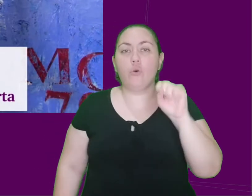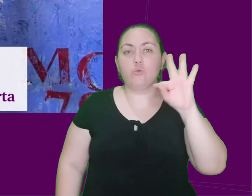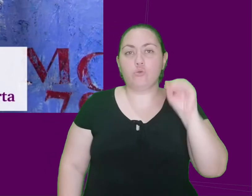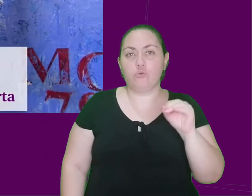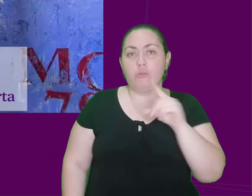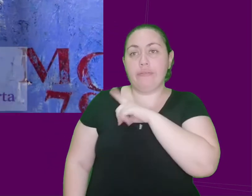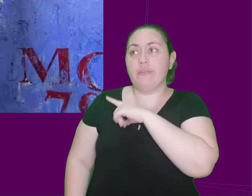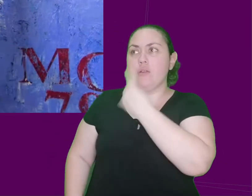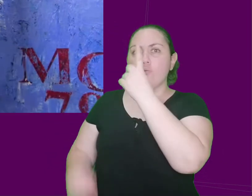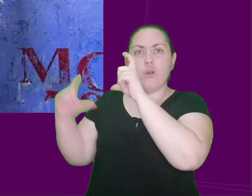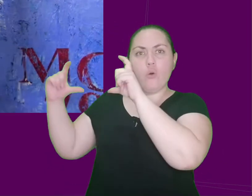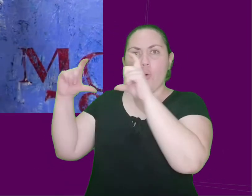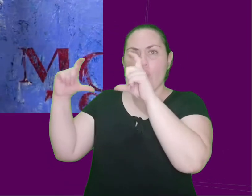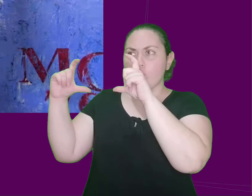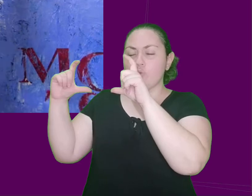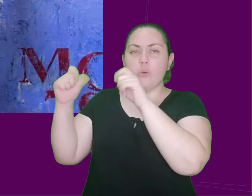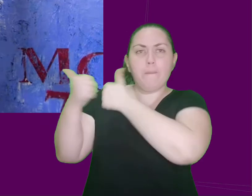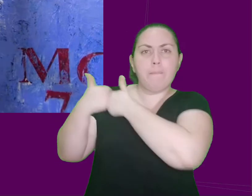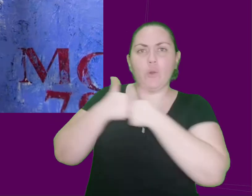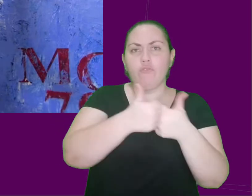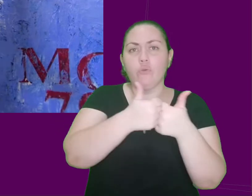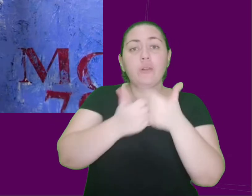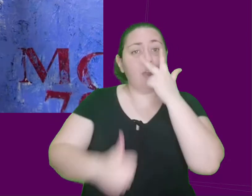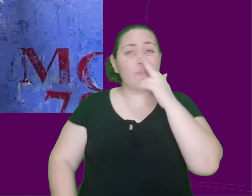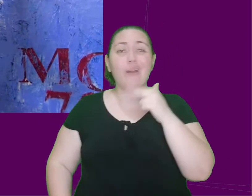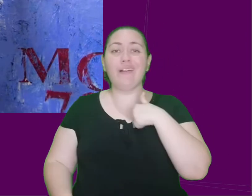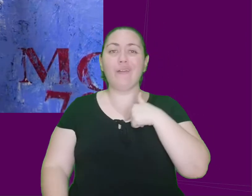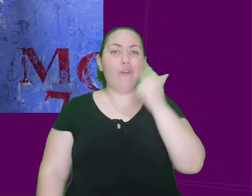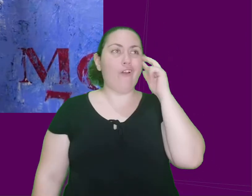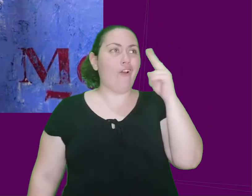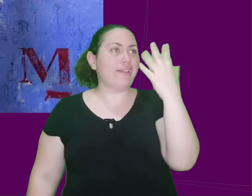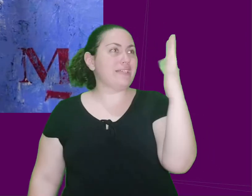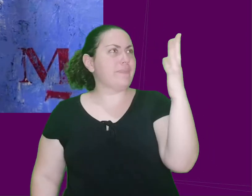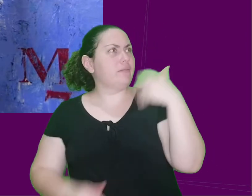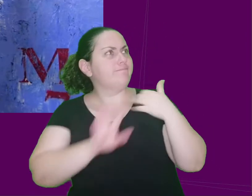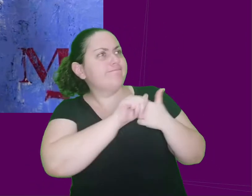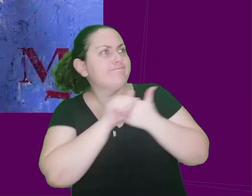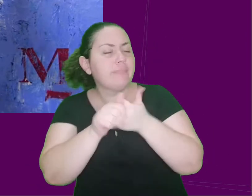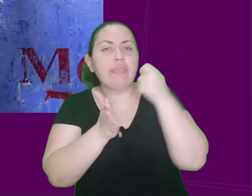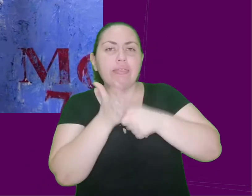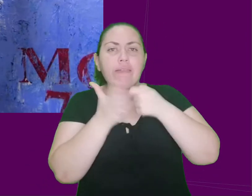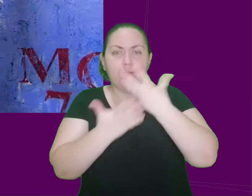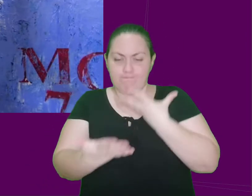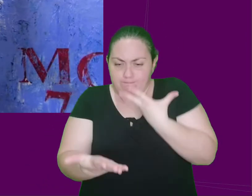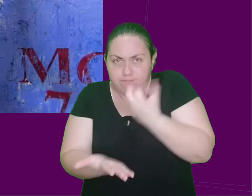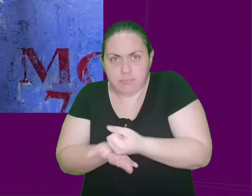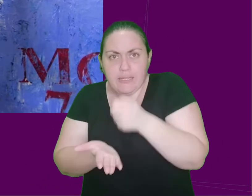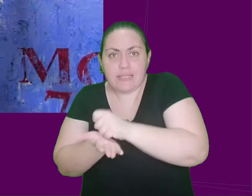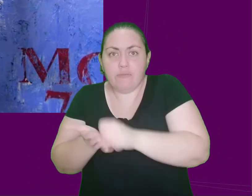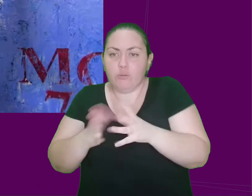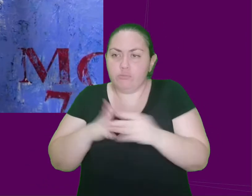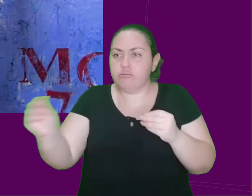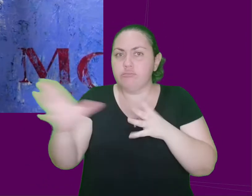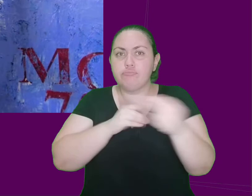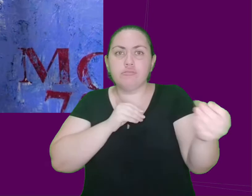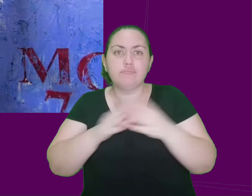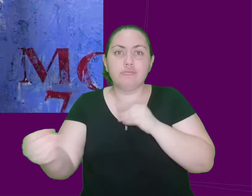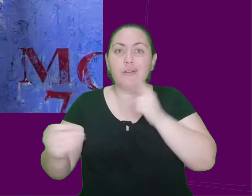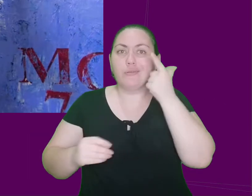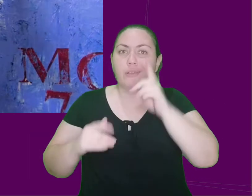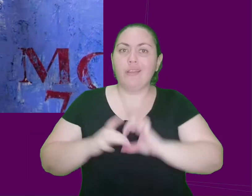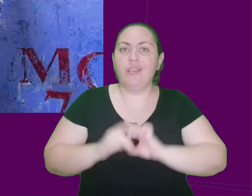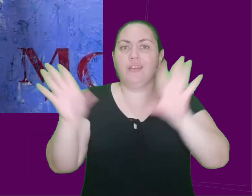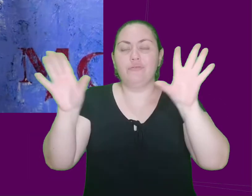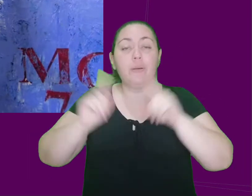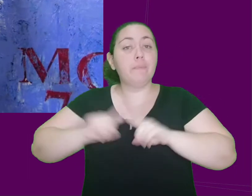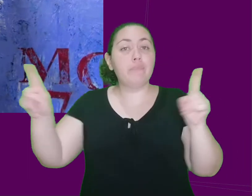persegue o próprio reflexo, esse duplo de si que se individualiza na escrita e se deixa escapar, se liberta de si mesmo,